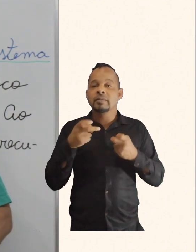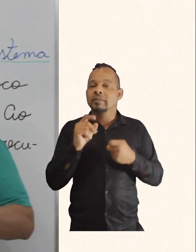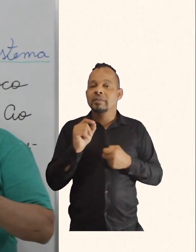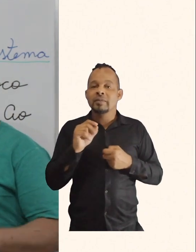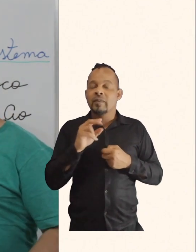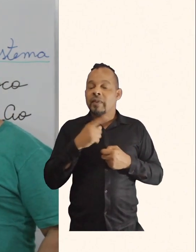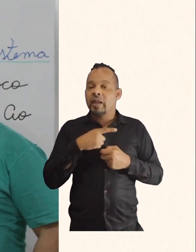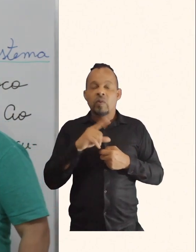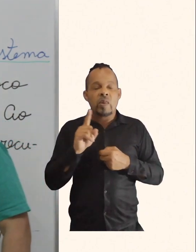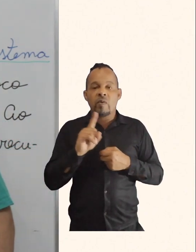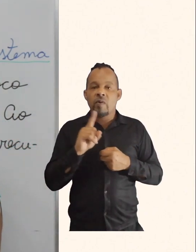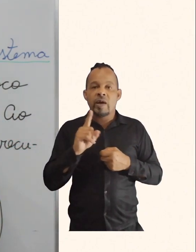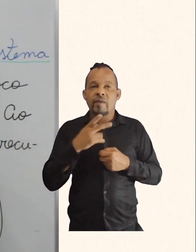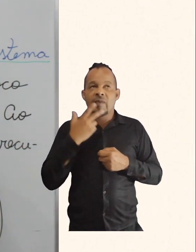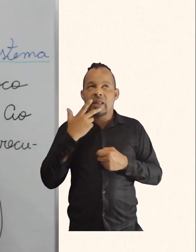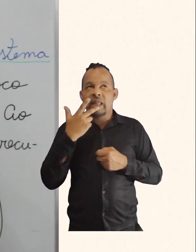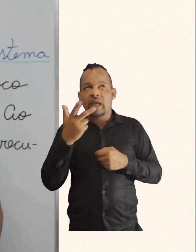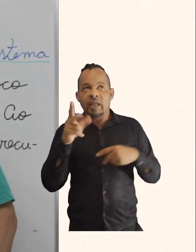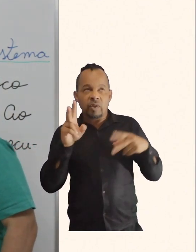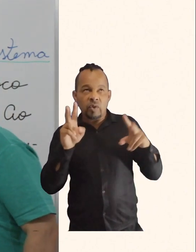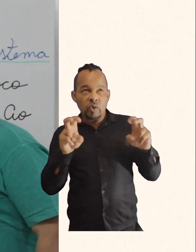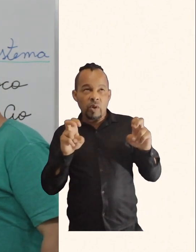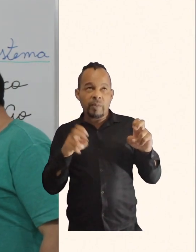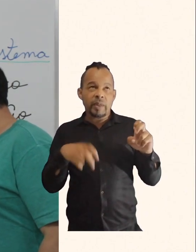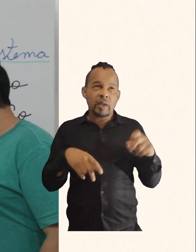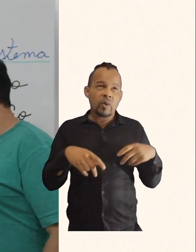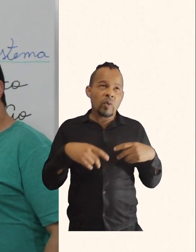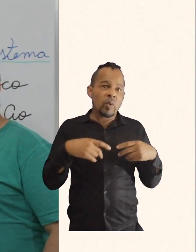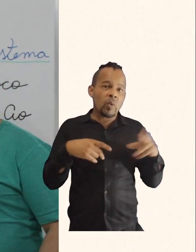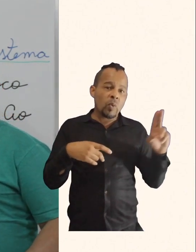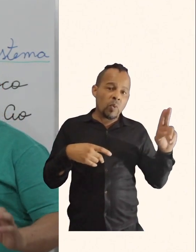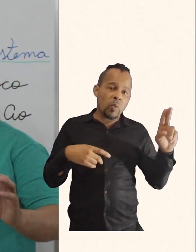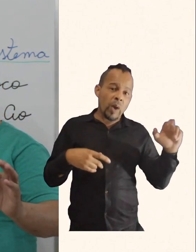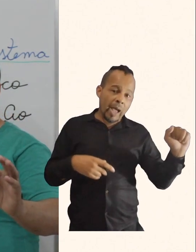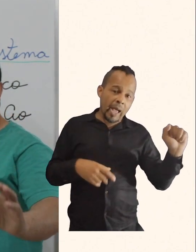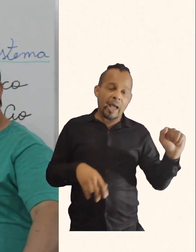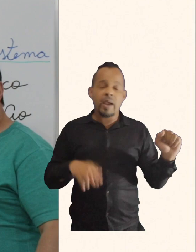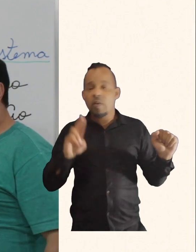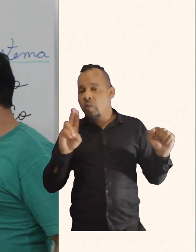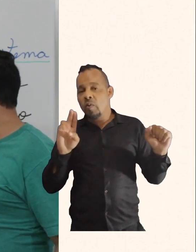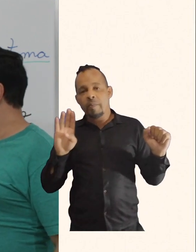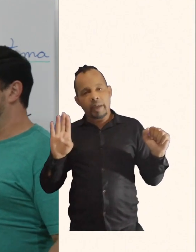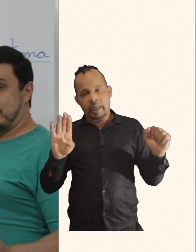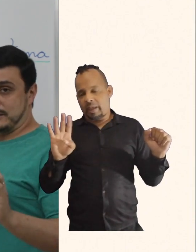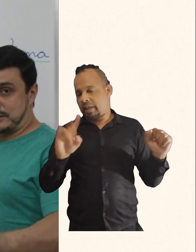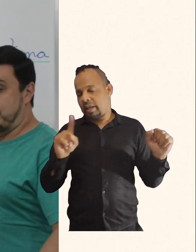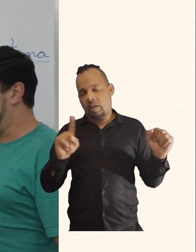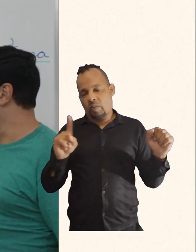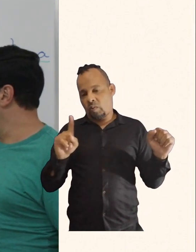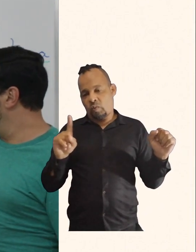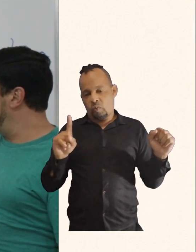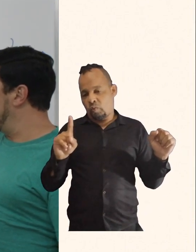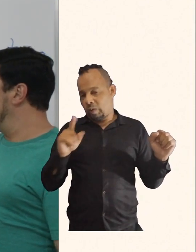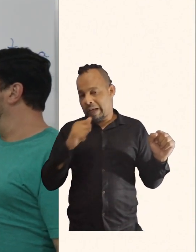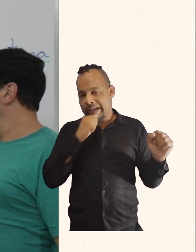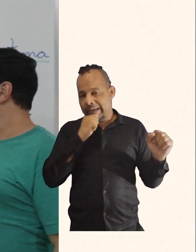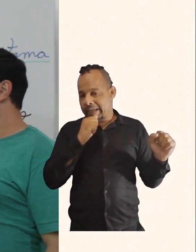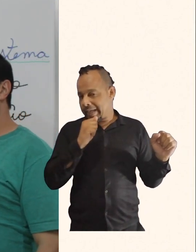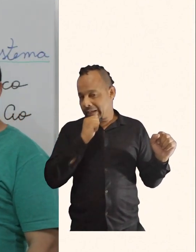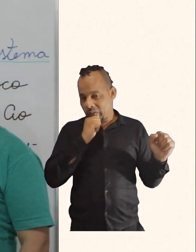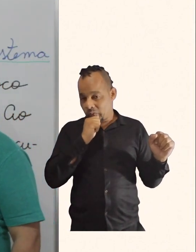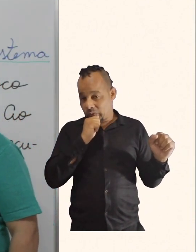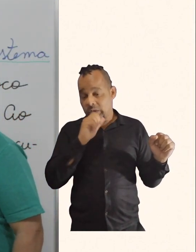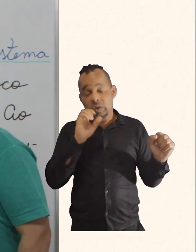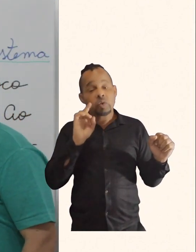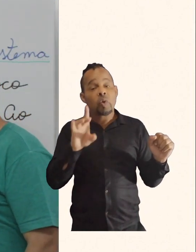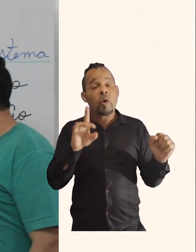fiz afirmações sobre o A e o B ainda, né? Até o presente momento,